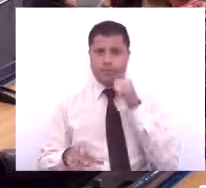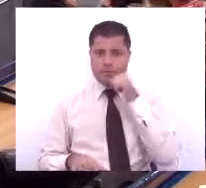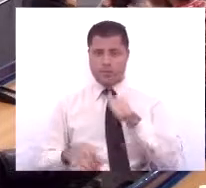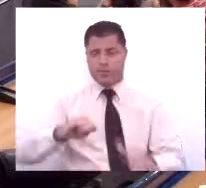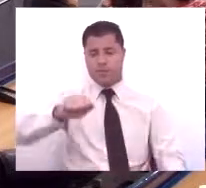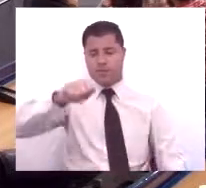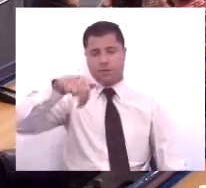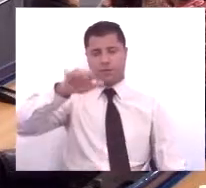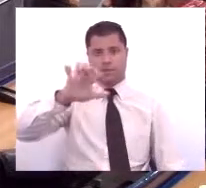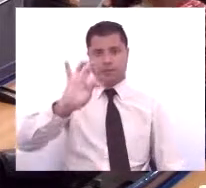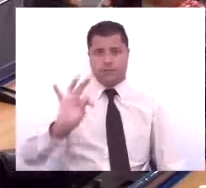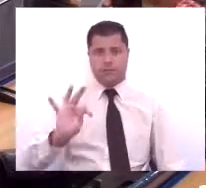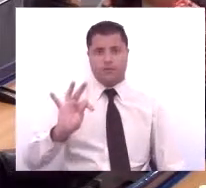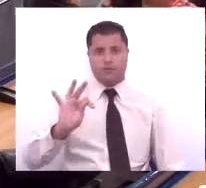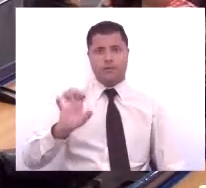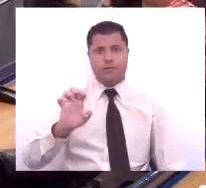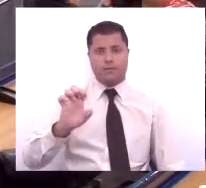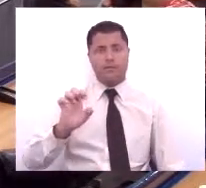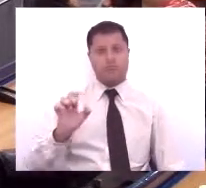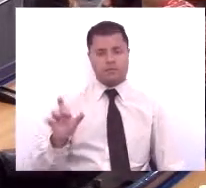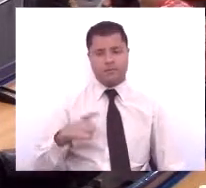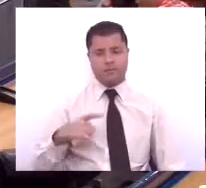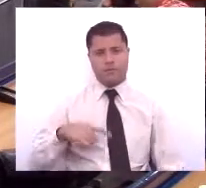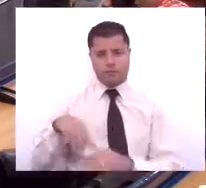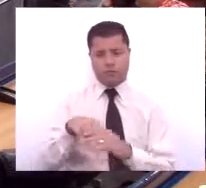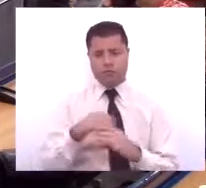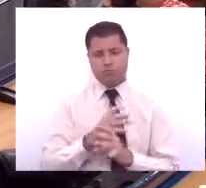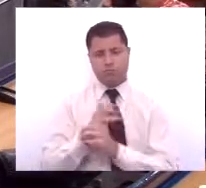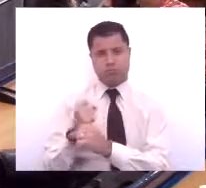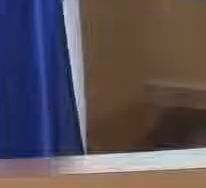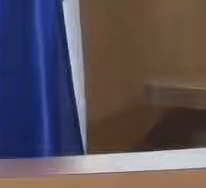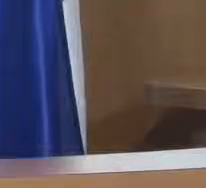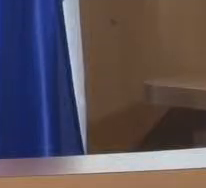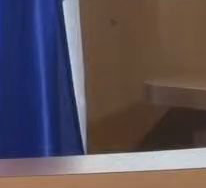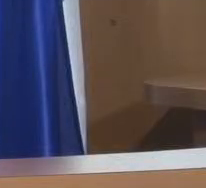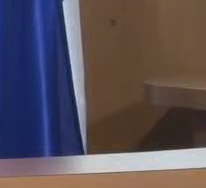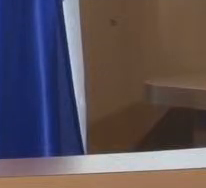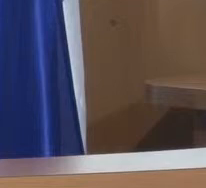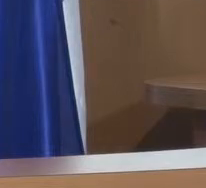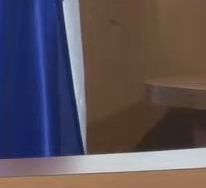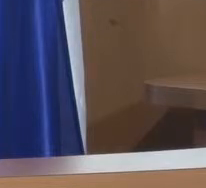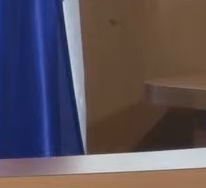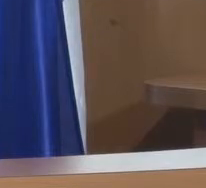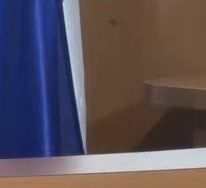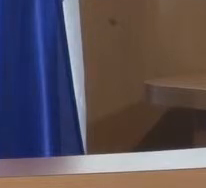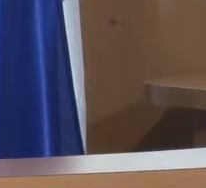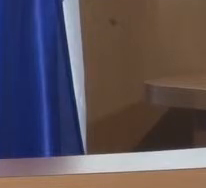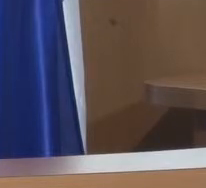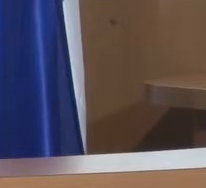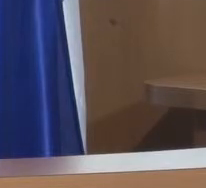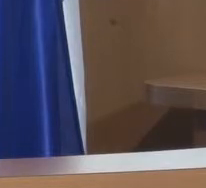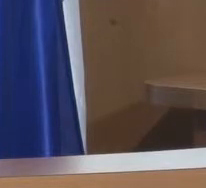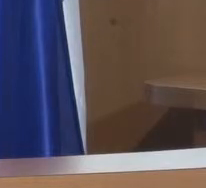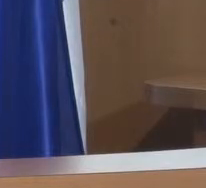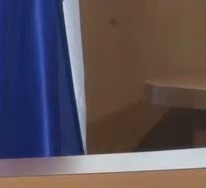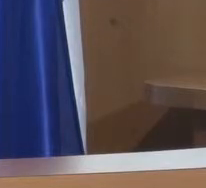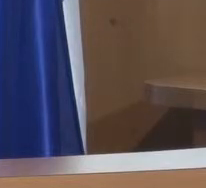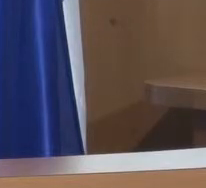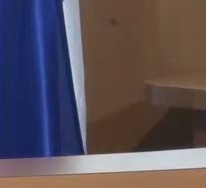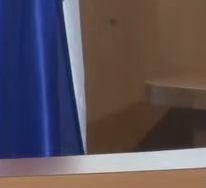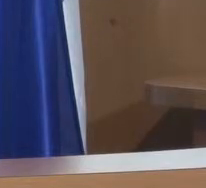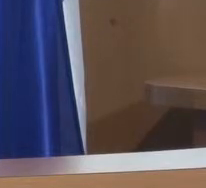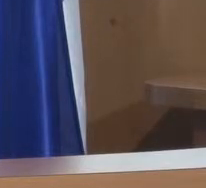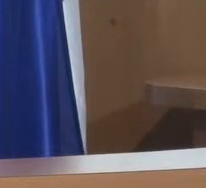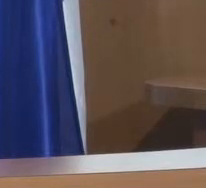os candidatos que foram às ruas. Eu acho que o processo democrático é isso aí. Líder do governo na casa, professor Samuel Vasconcelos, do